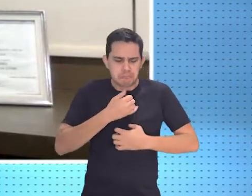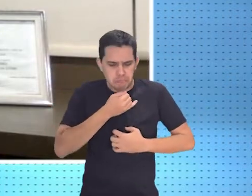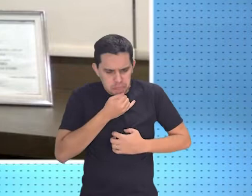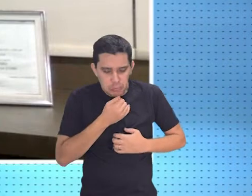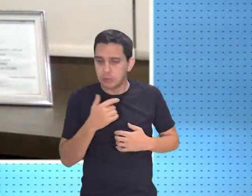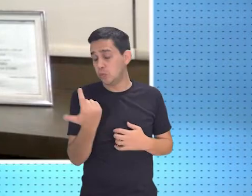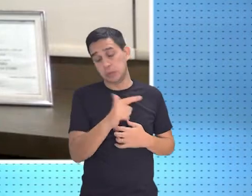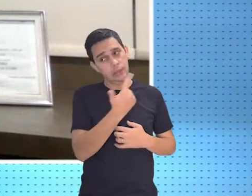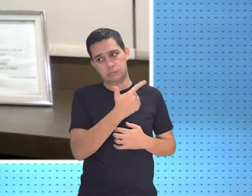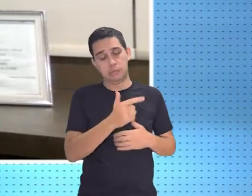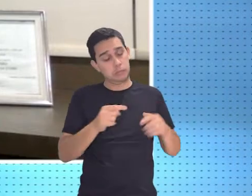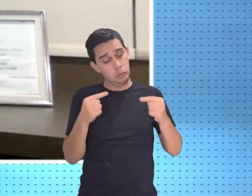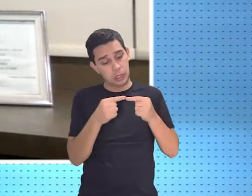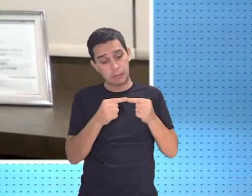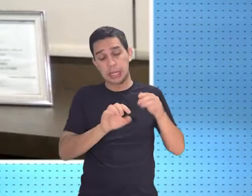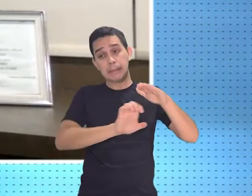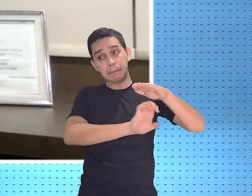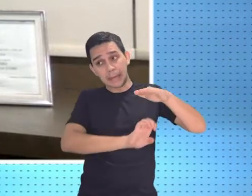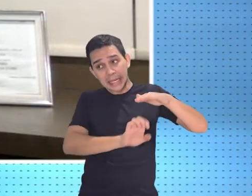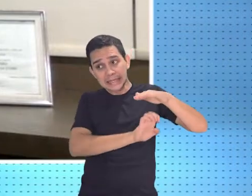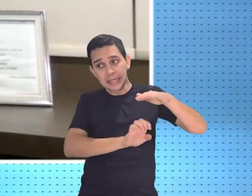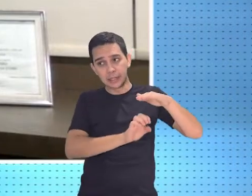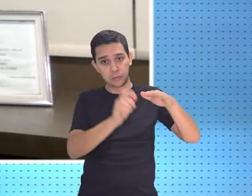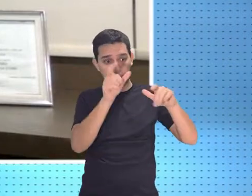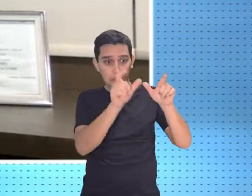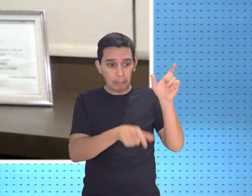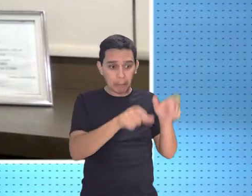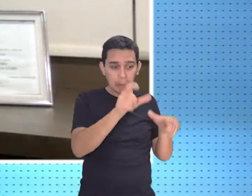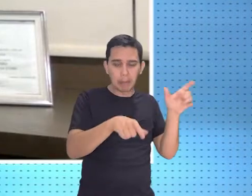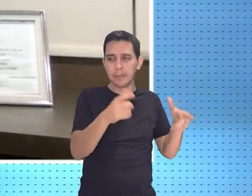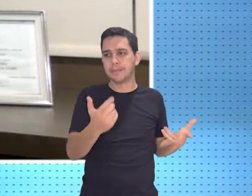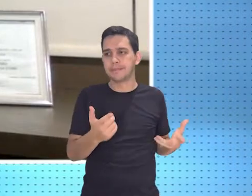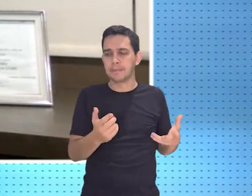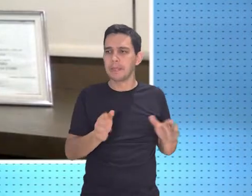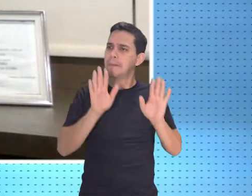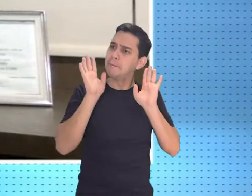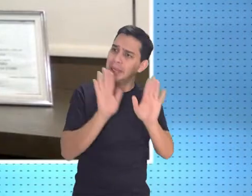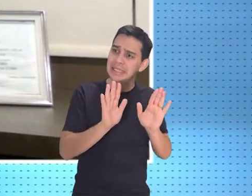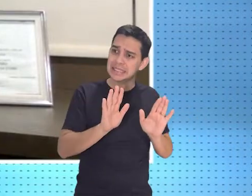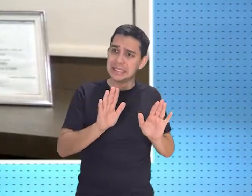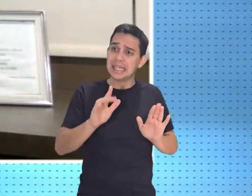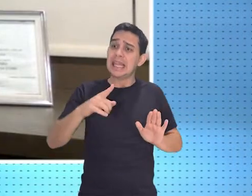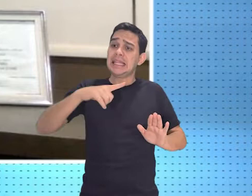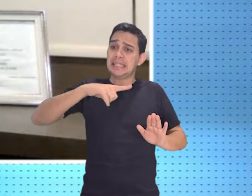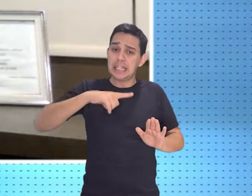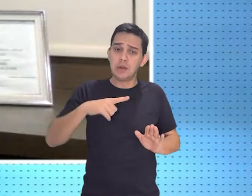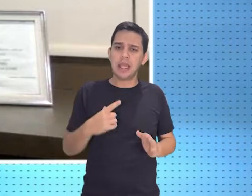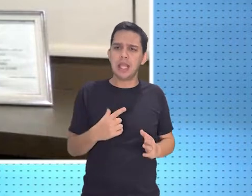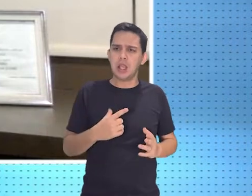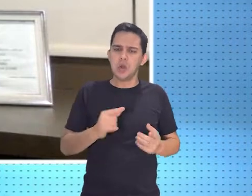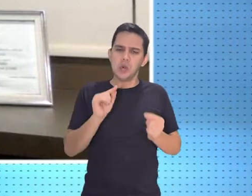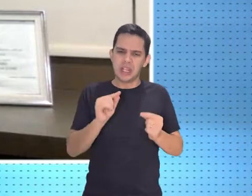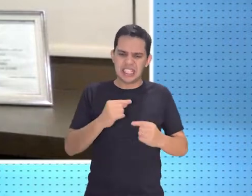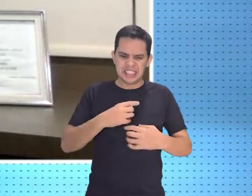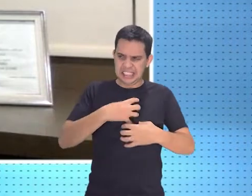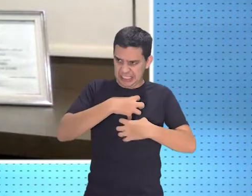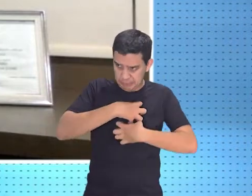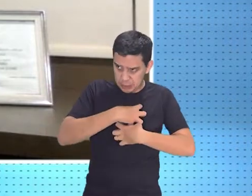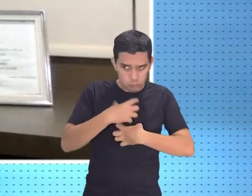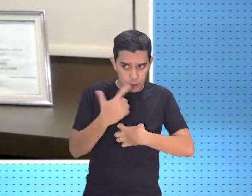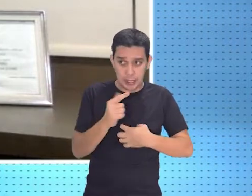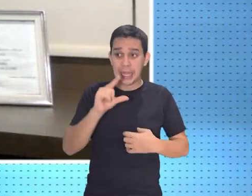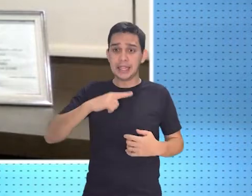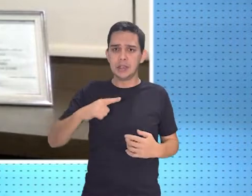né? Mas, por outro lado, a pessoa jurídica tem aquilo que nós denominamos de honra objetiva, que está ligado com